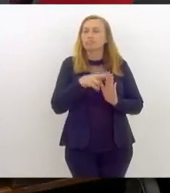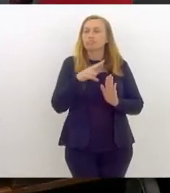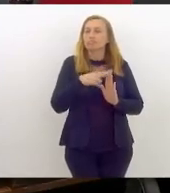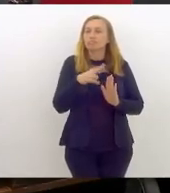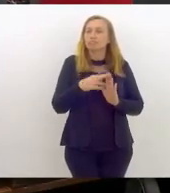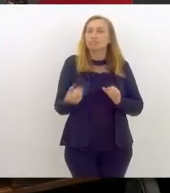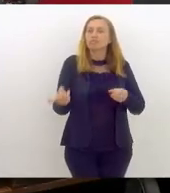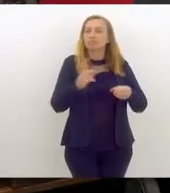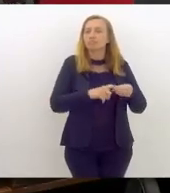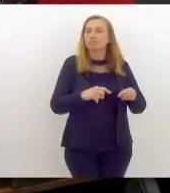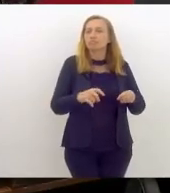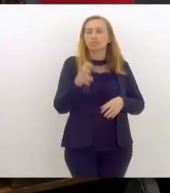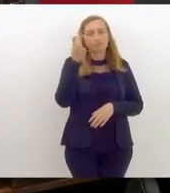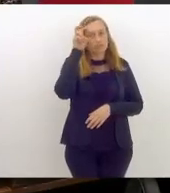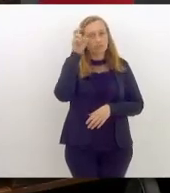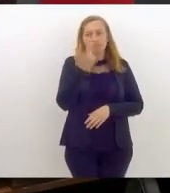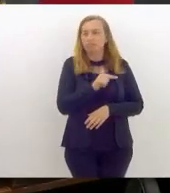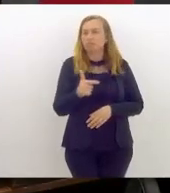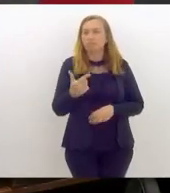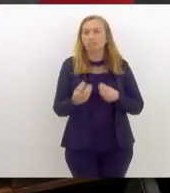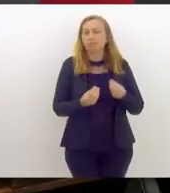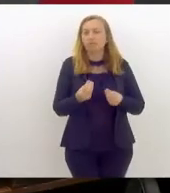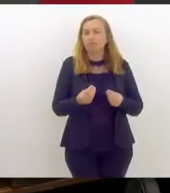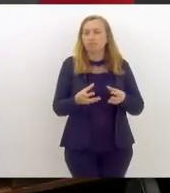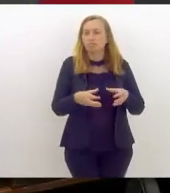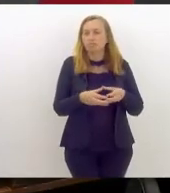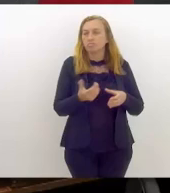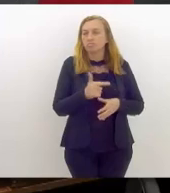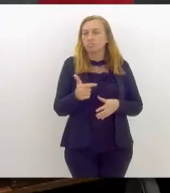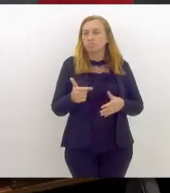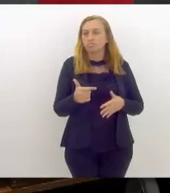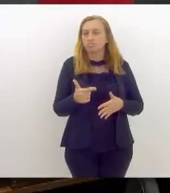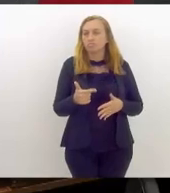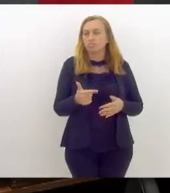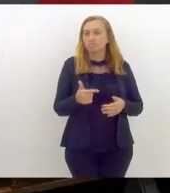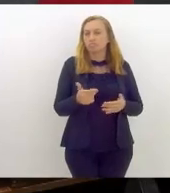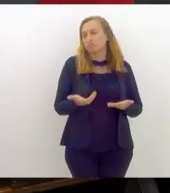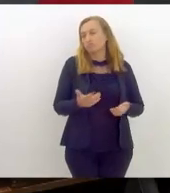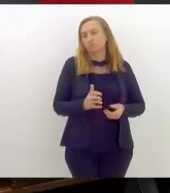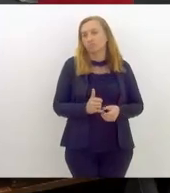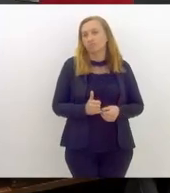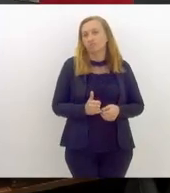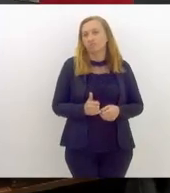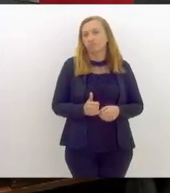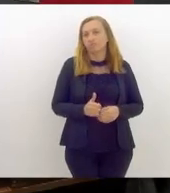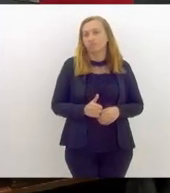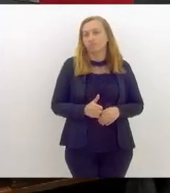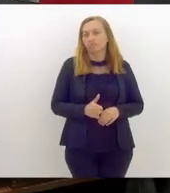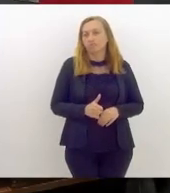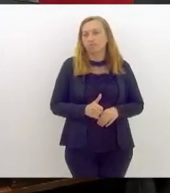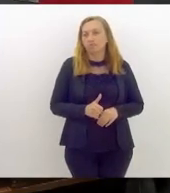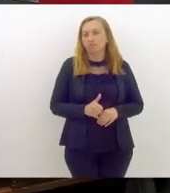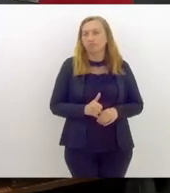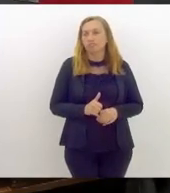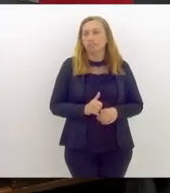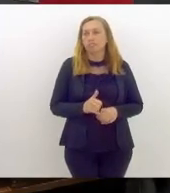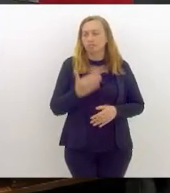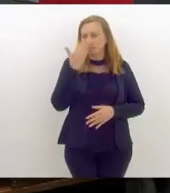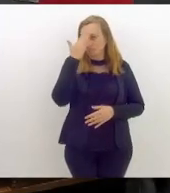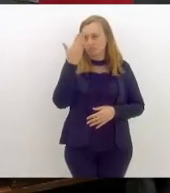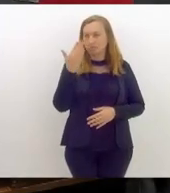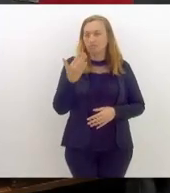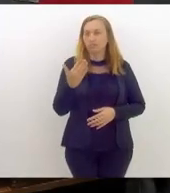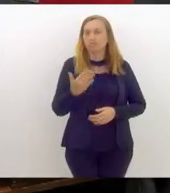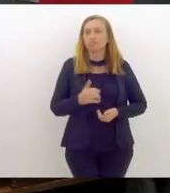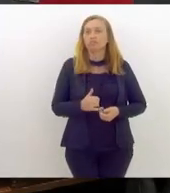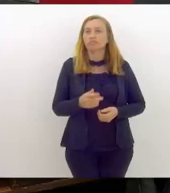volta aqui. Então, não tem comissão. Dá para fazer algumas vezes, mas não, nem sempre, né? Presidente, obrigado. Se tivesse,